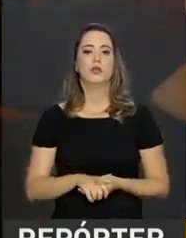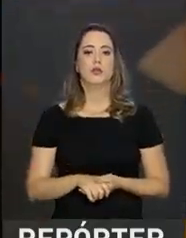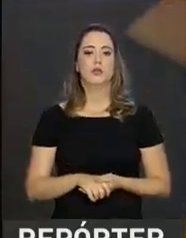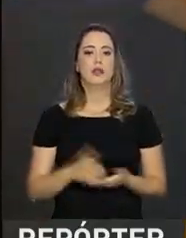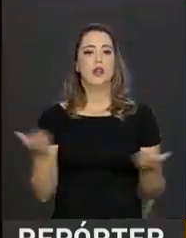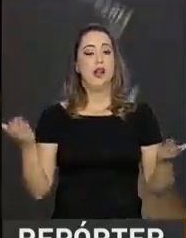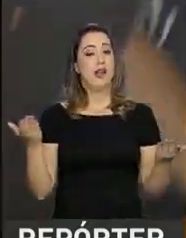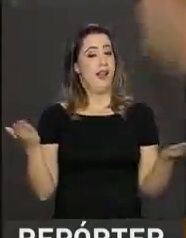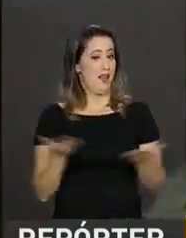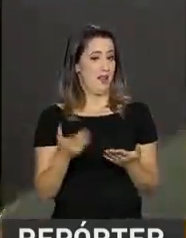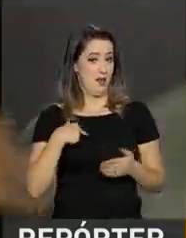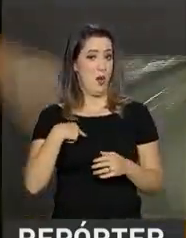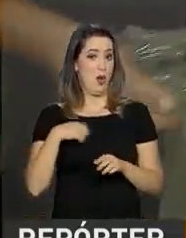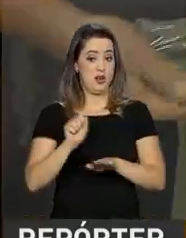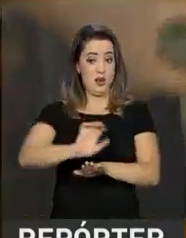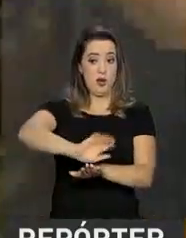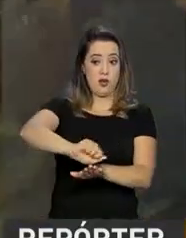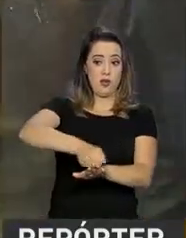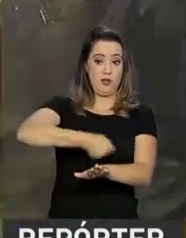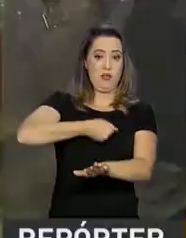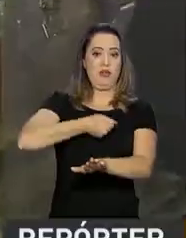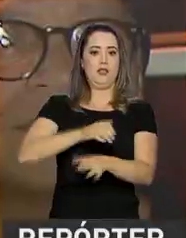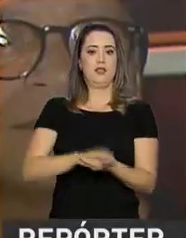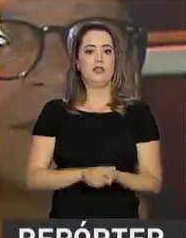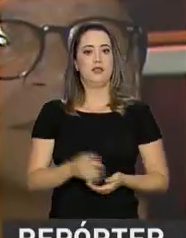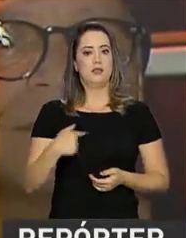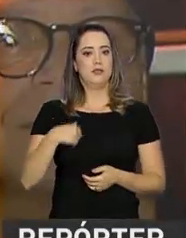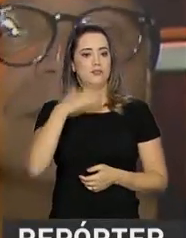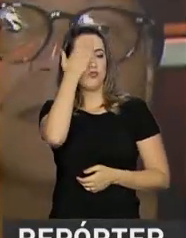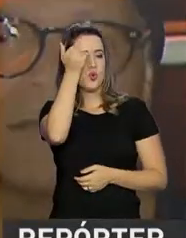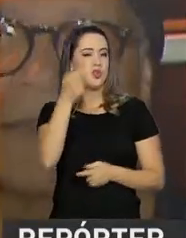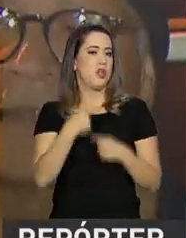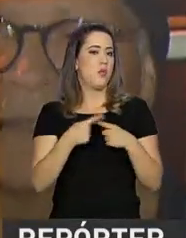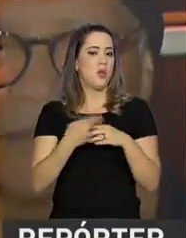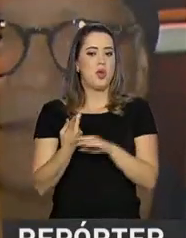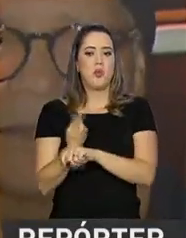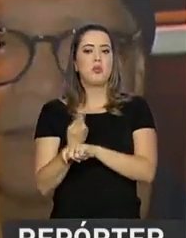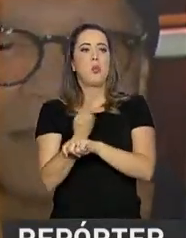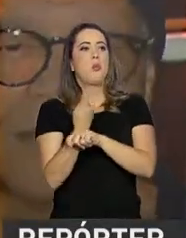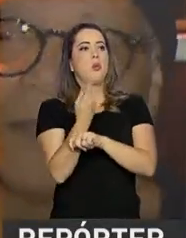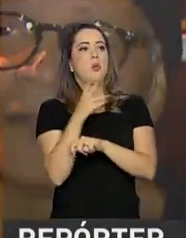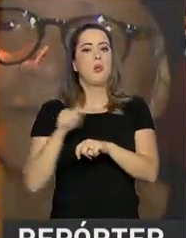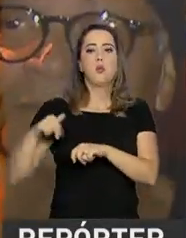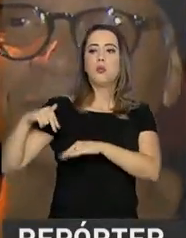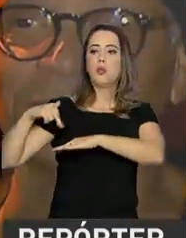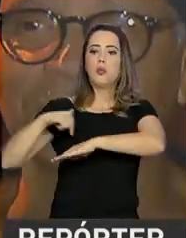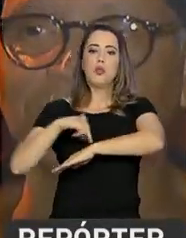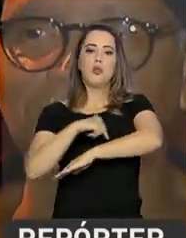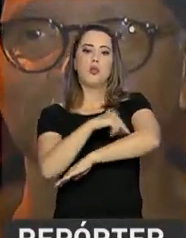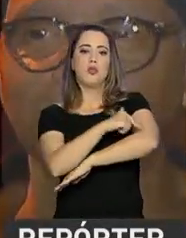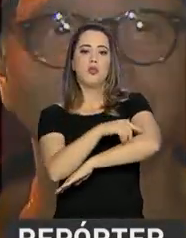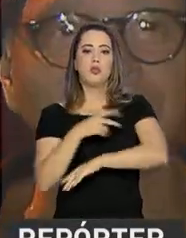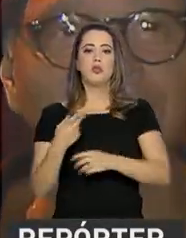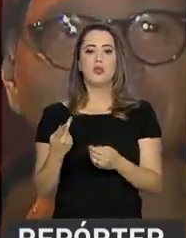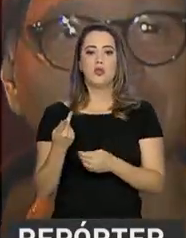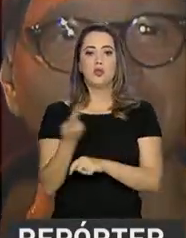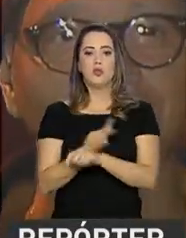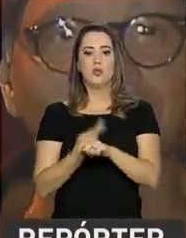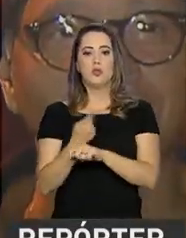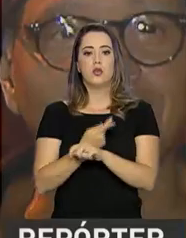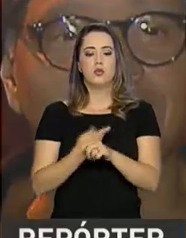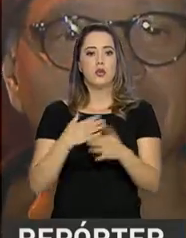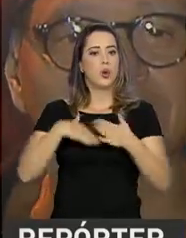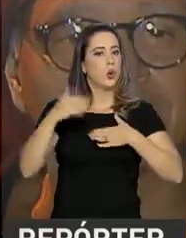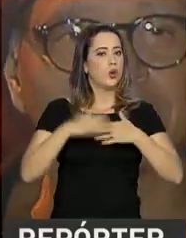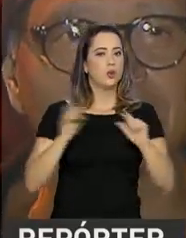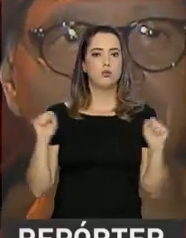e sei porque eu subir nessa rua aí eu subi eu tava caso não se alimentar à caça num pano coberta